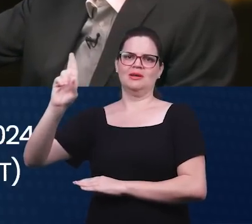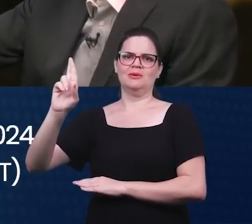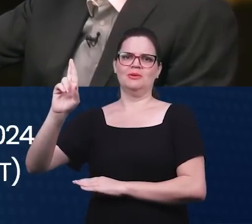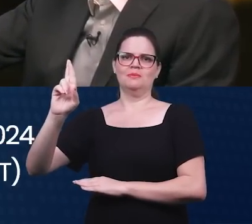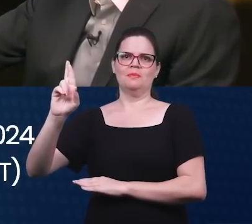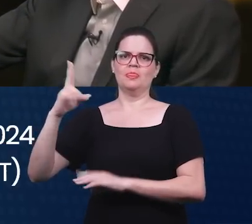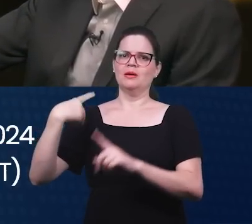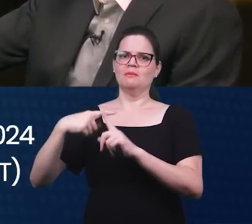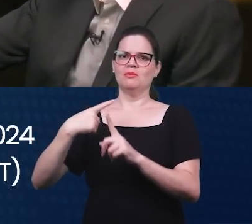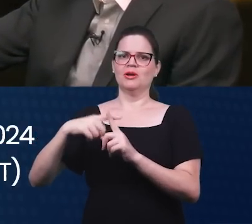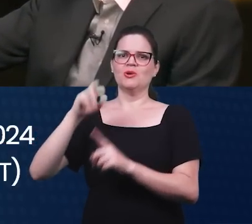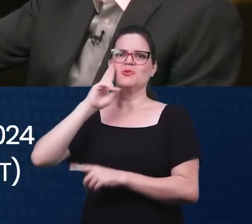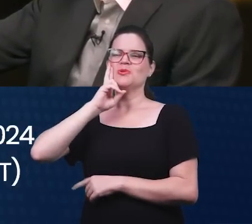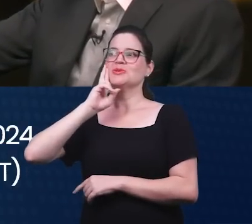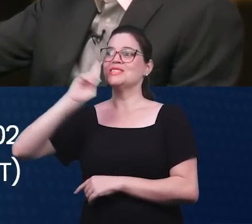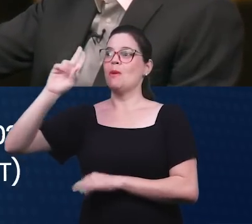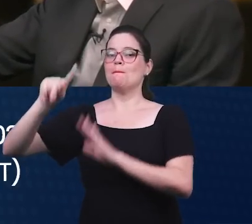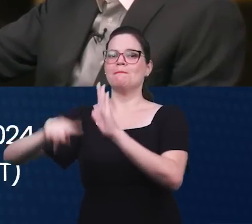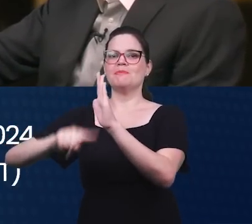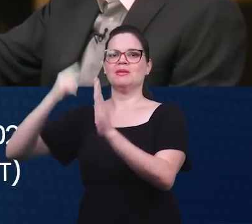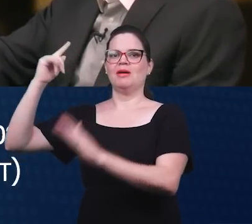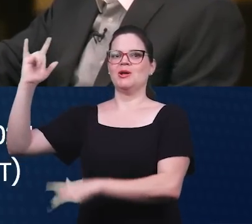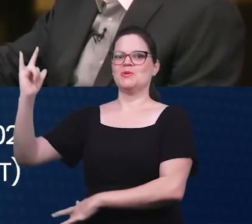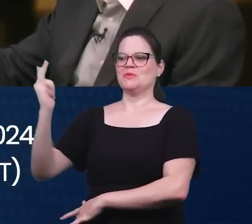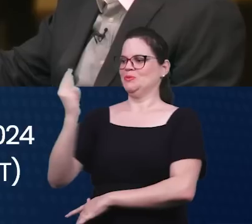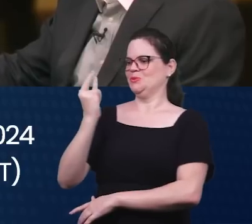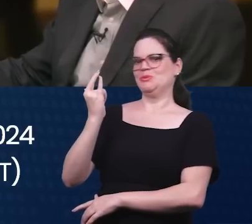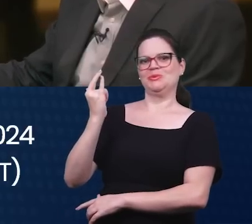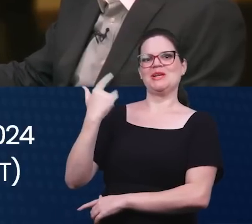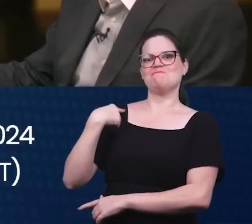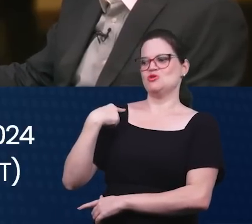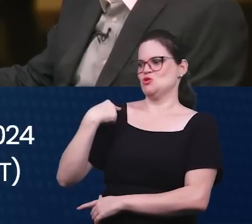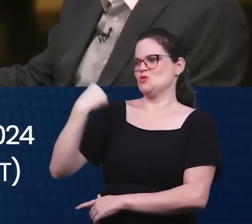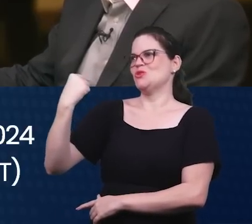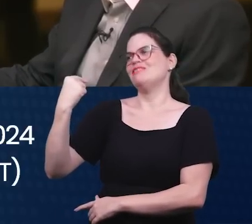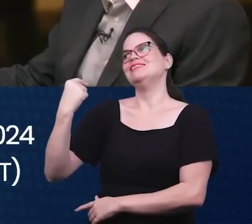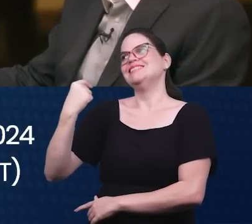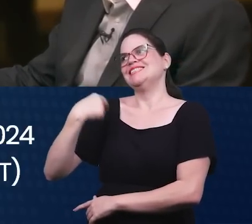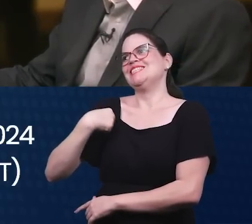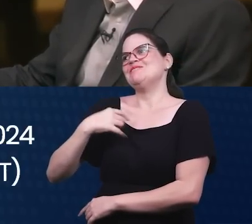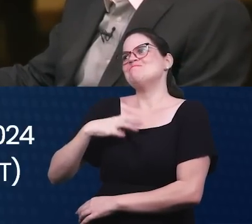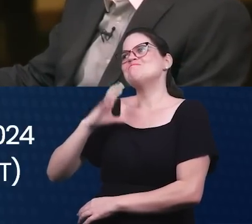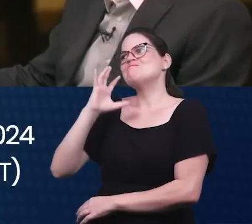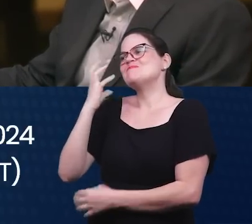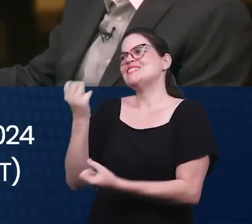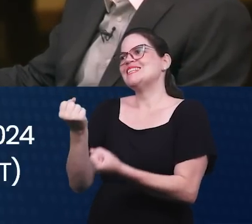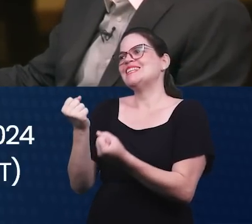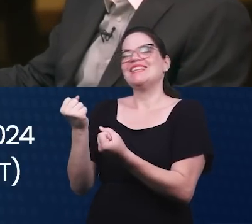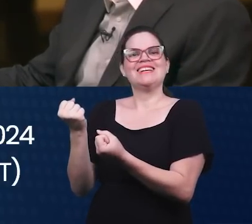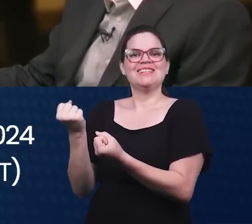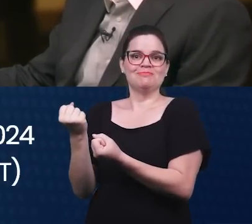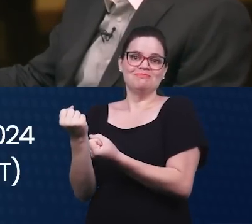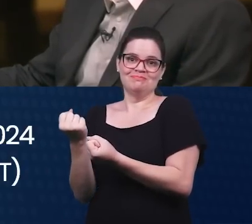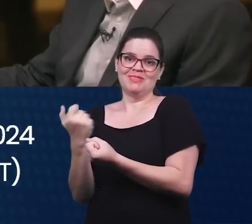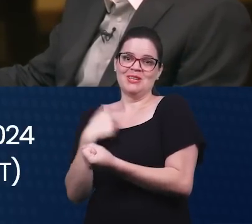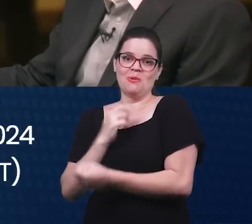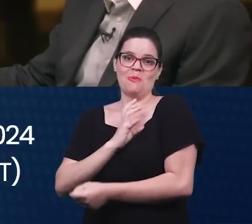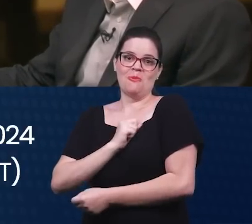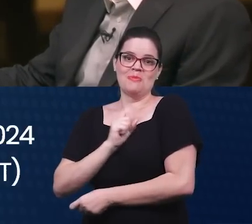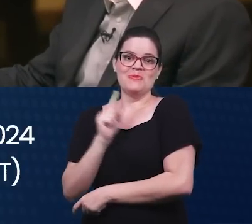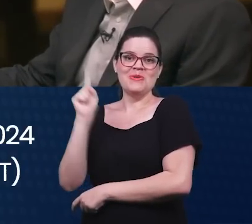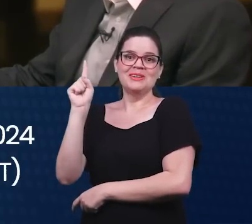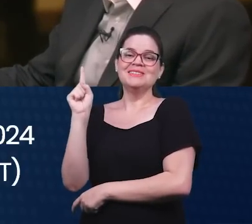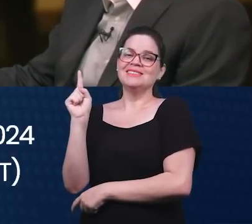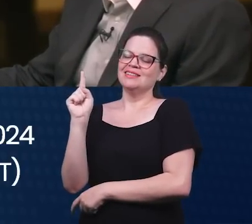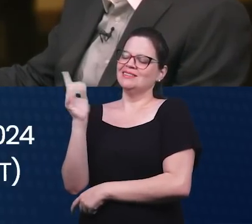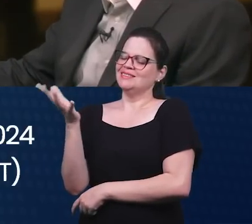escolhemos, mas foi o Senhor que nos escolheu. Que nos escolheu a nós. Nos nomeou. Isso é